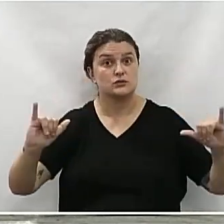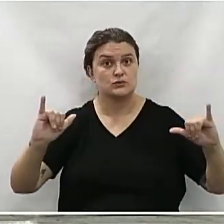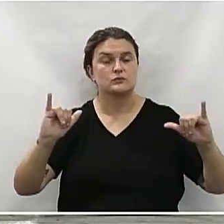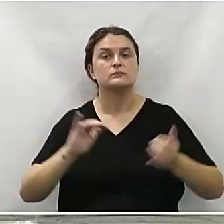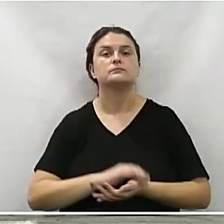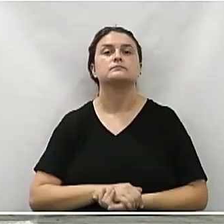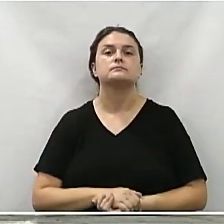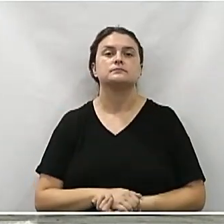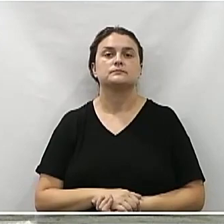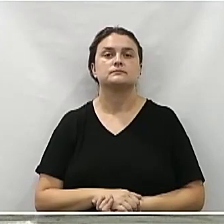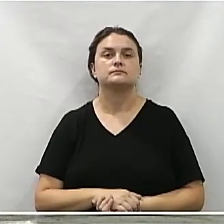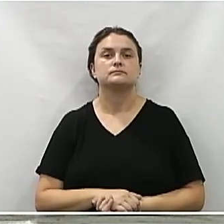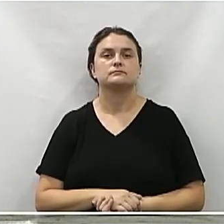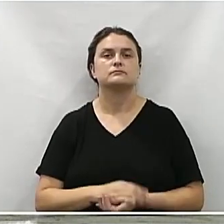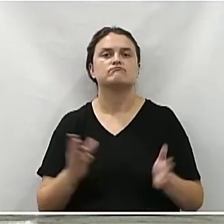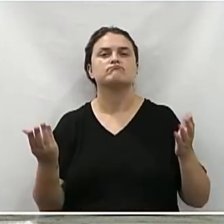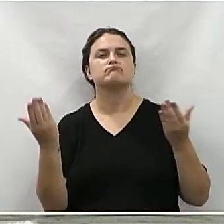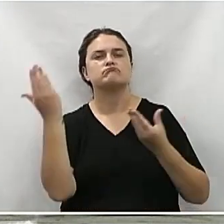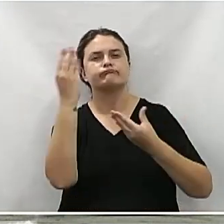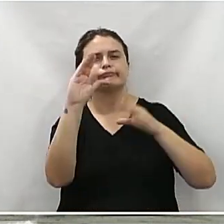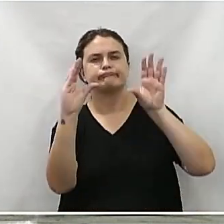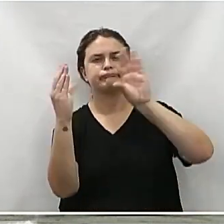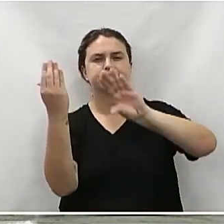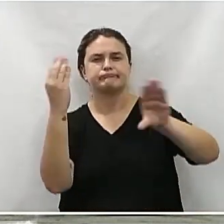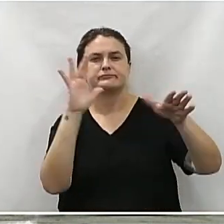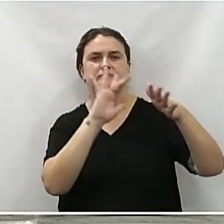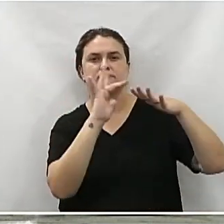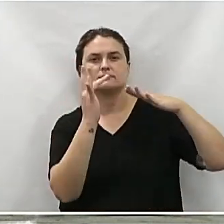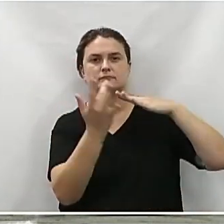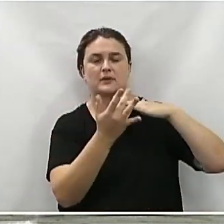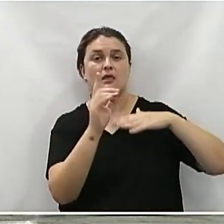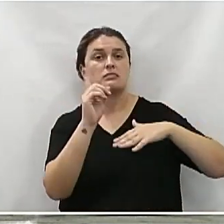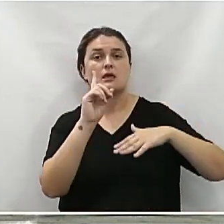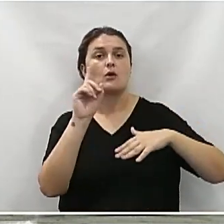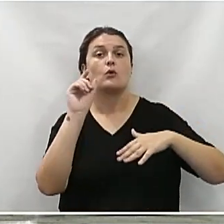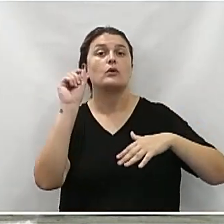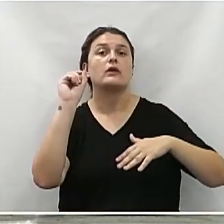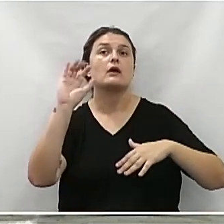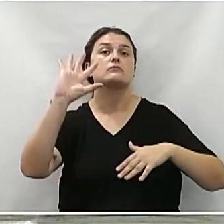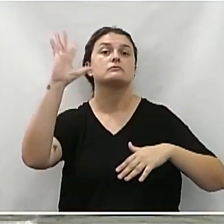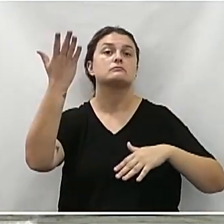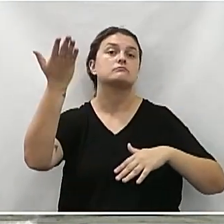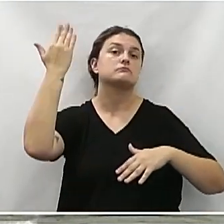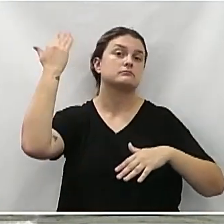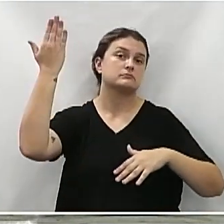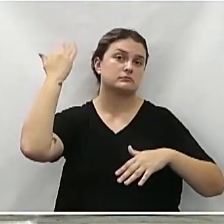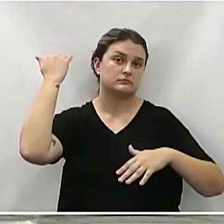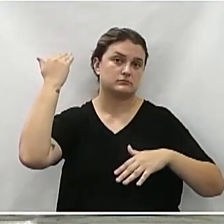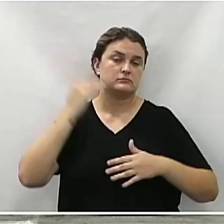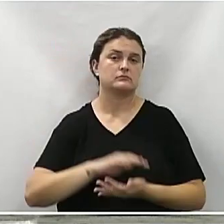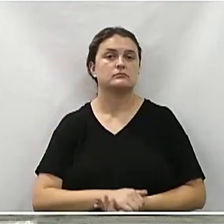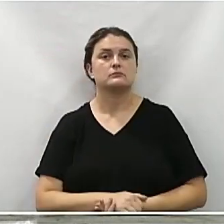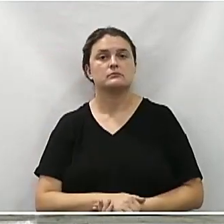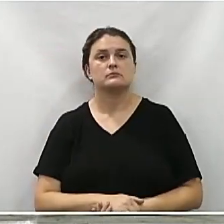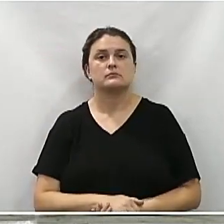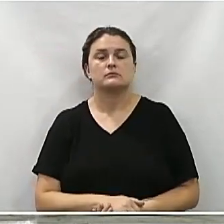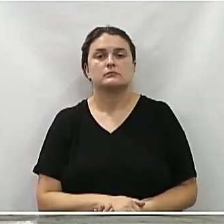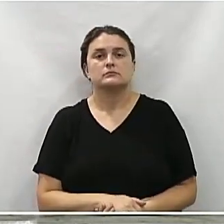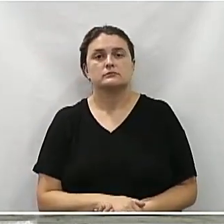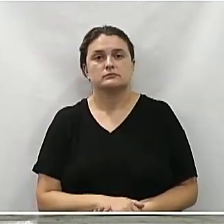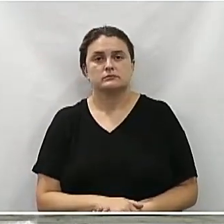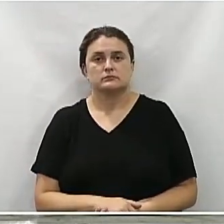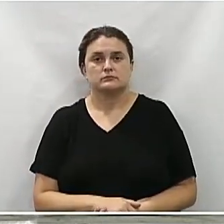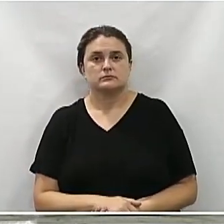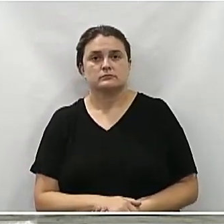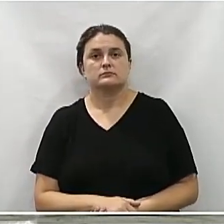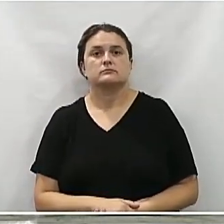né? Postando nas redes sociais, não da forma que se iniciou os trabalhos, né,